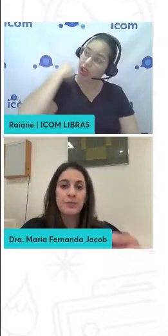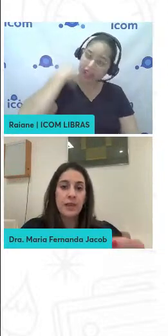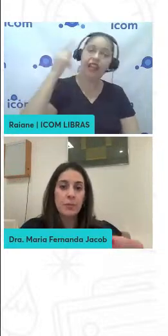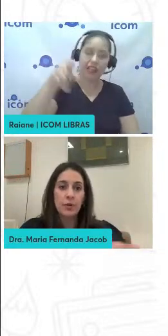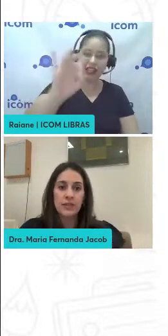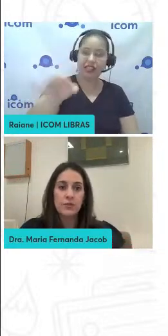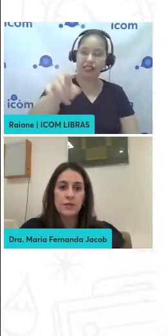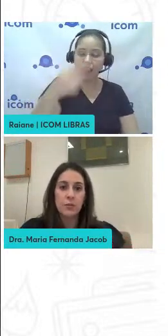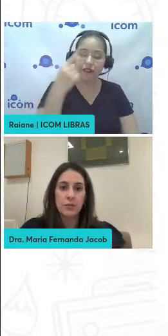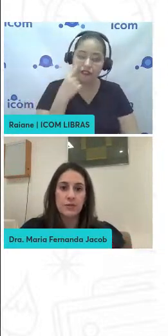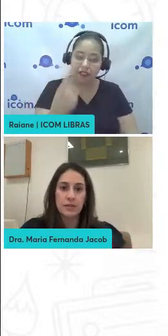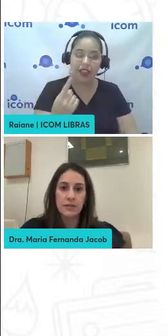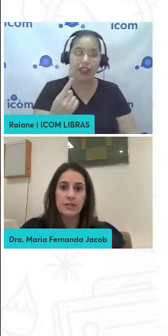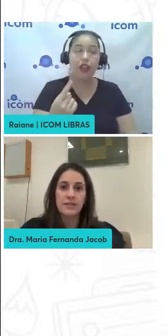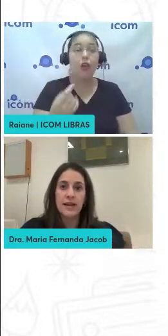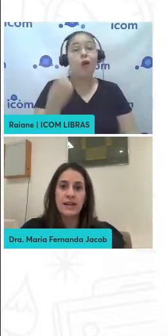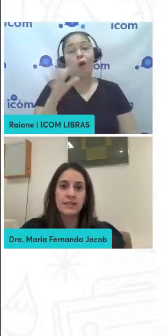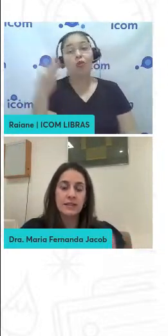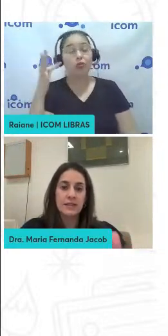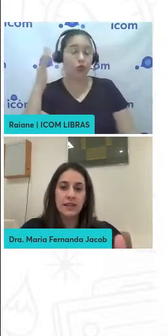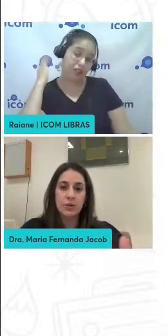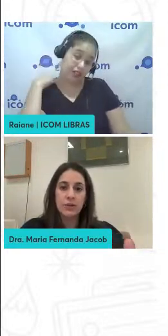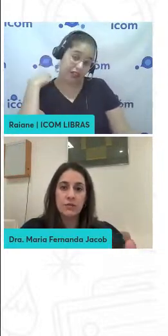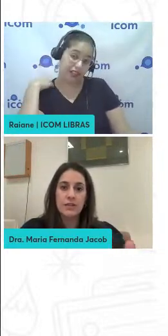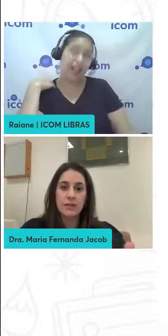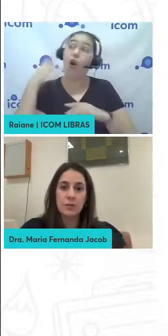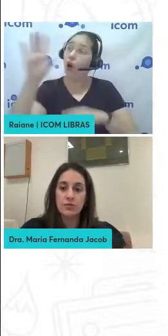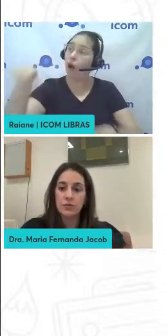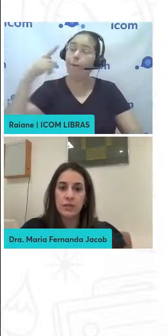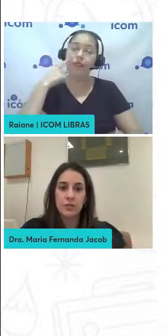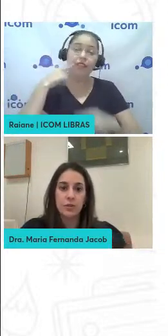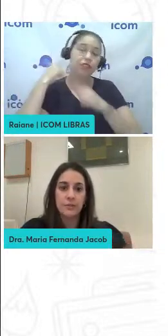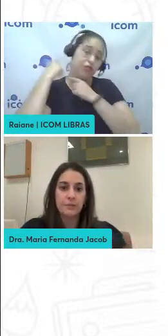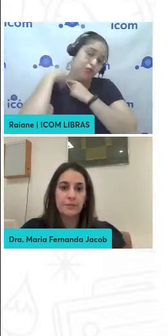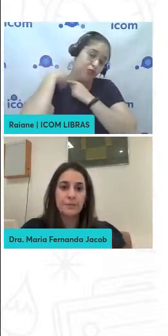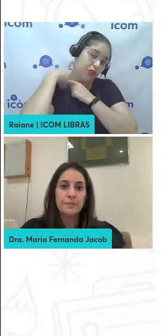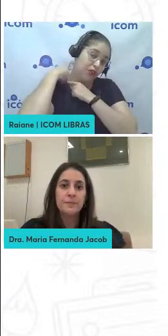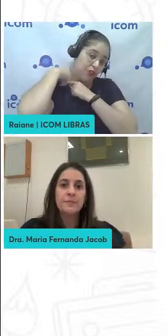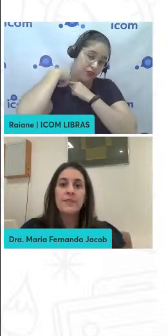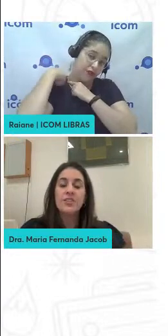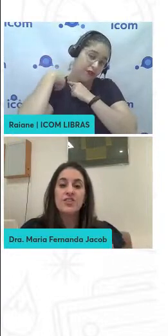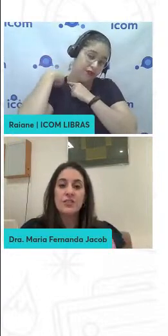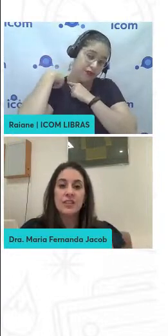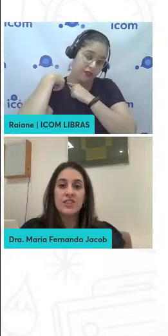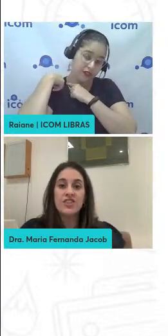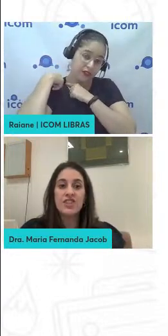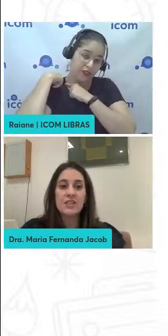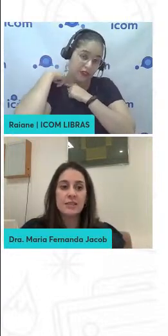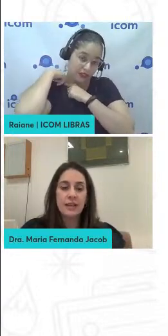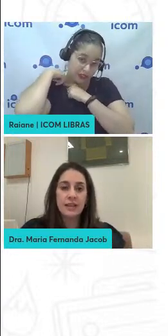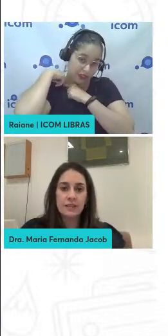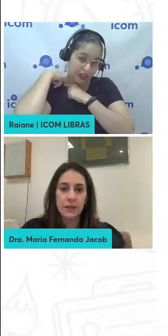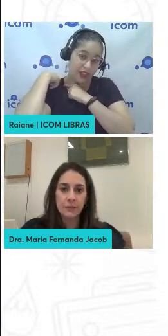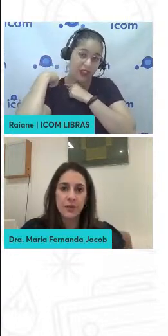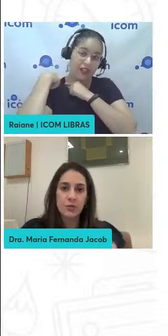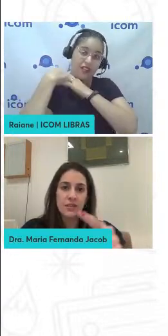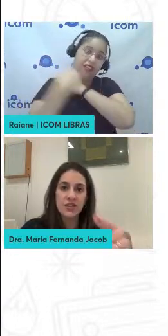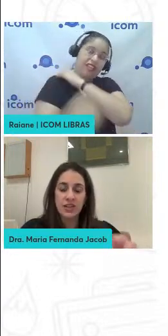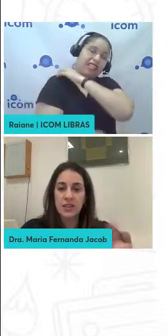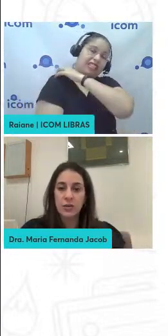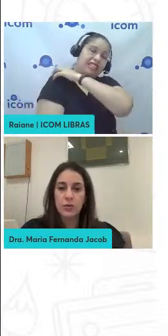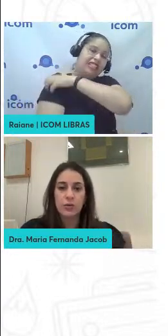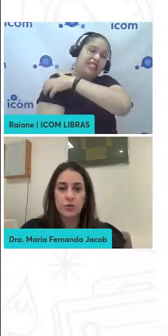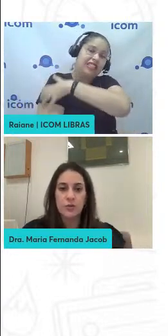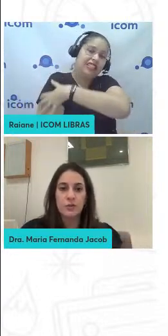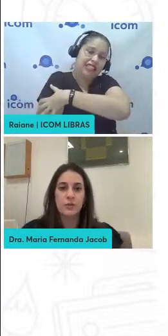aqui, podendo ser uma dor centralizada, e aqui eu dei um exemplo de uma dor que distaliza, ou